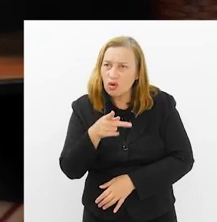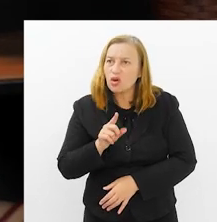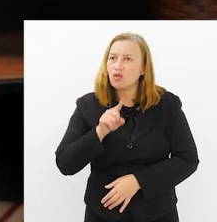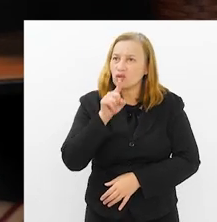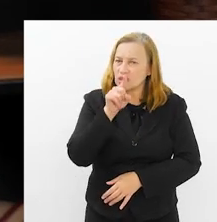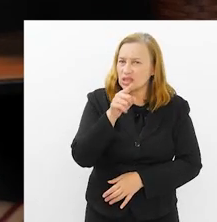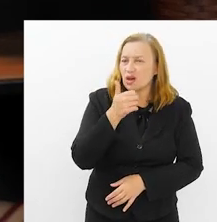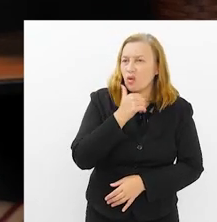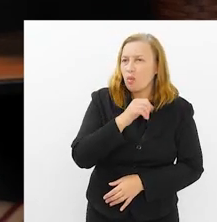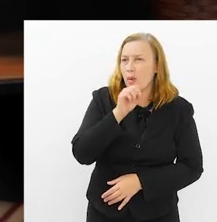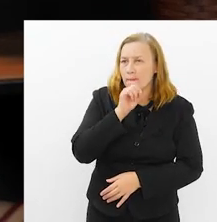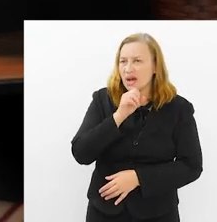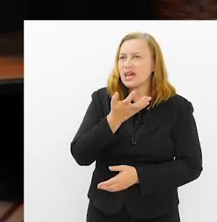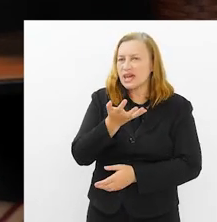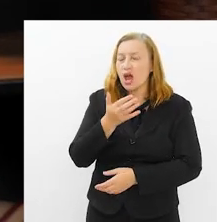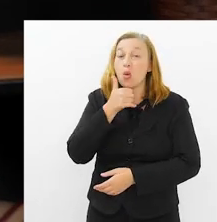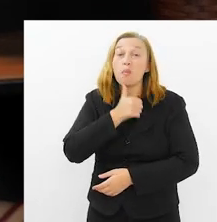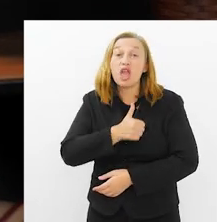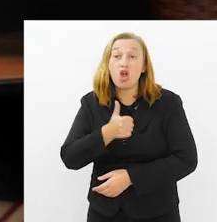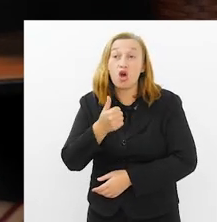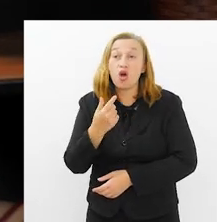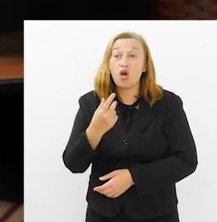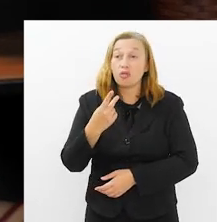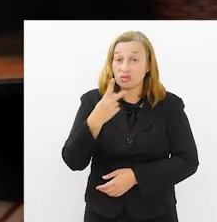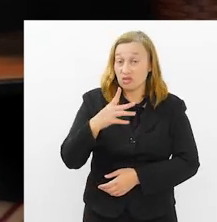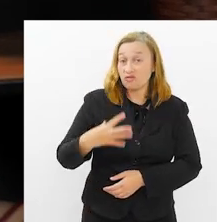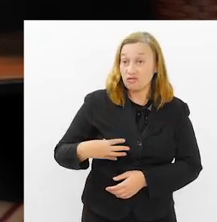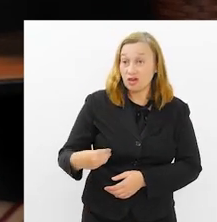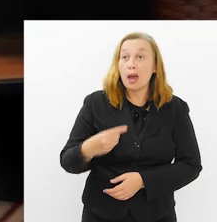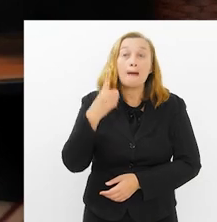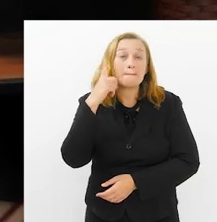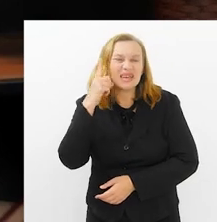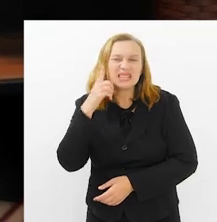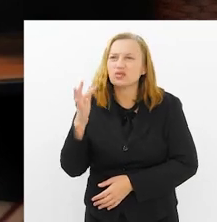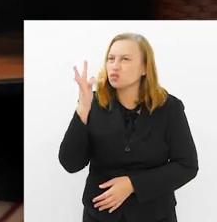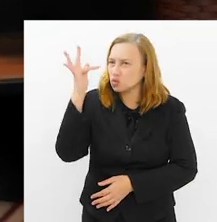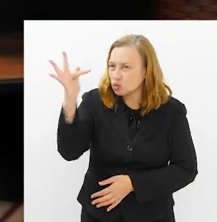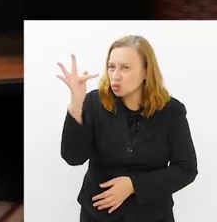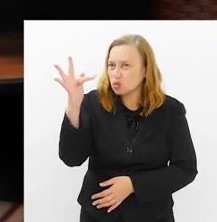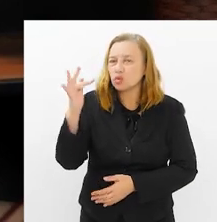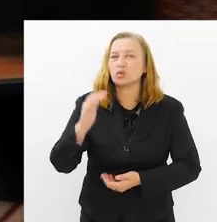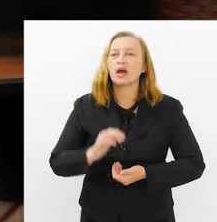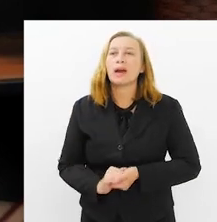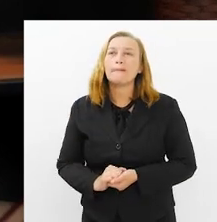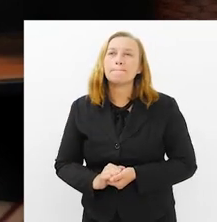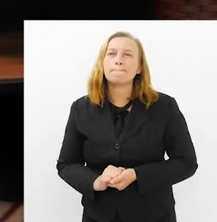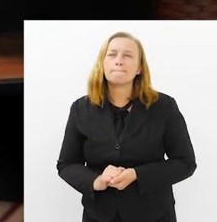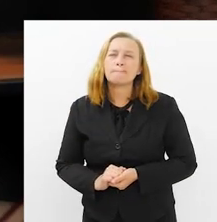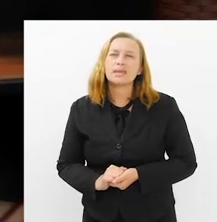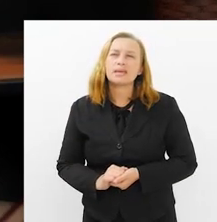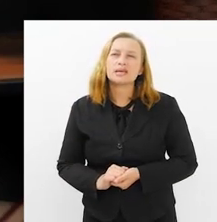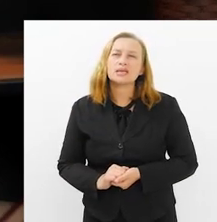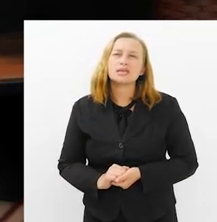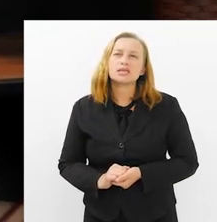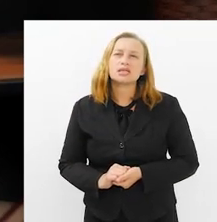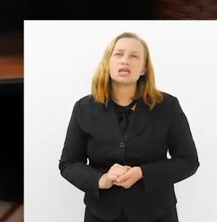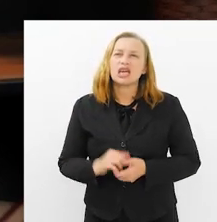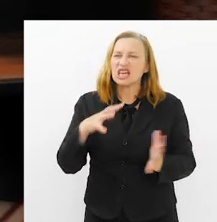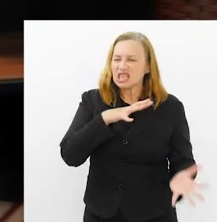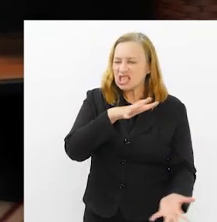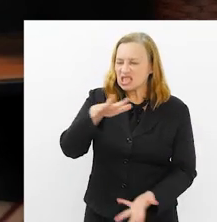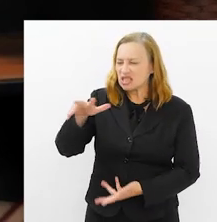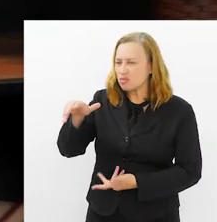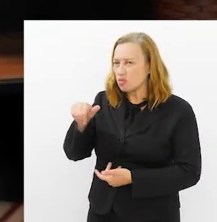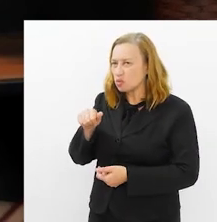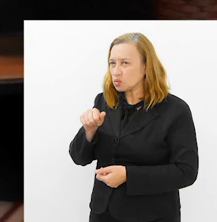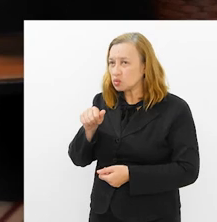quando você, enquanto mãe, quer o melhor para os seus filhos, aí a gente já pensa no futuro, na longevidade. Talvez